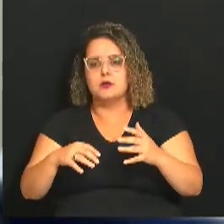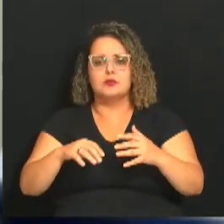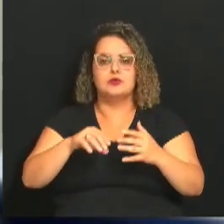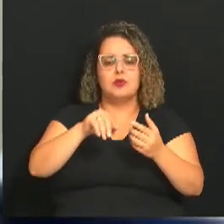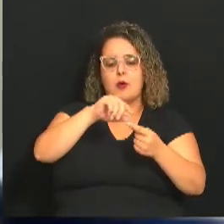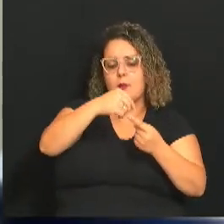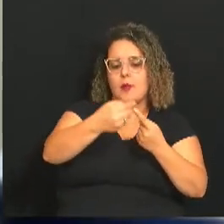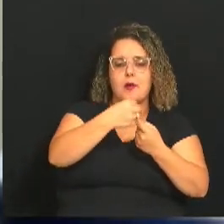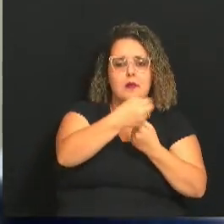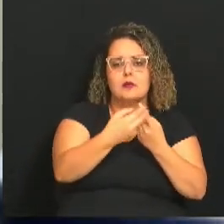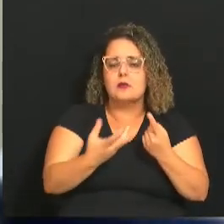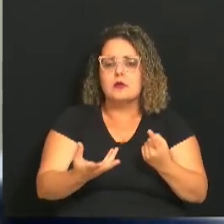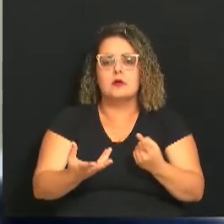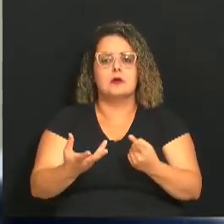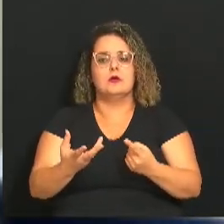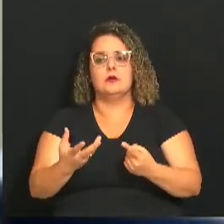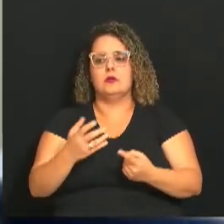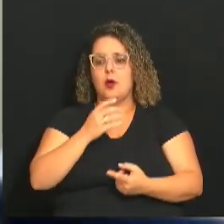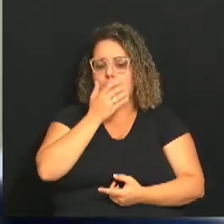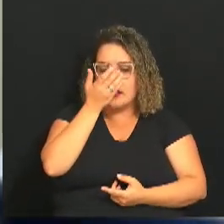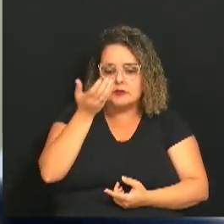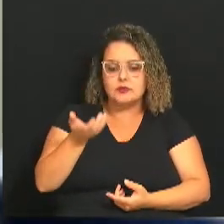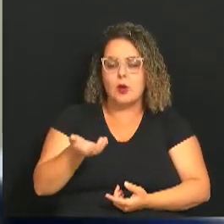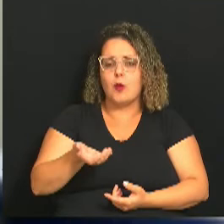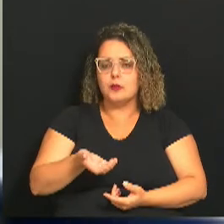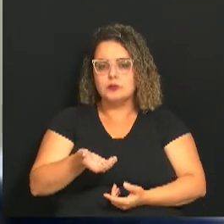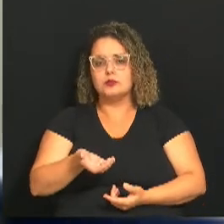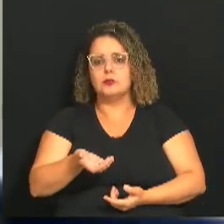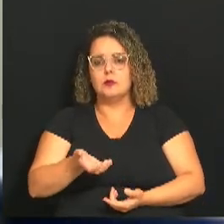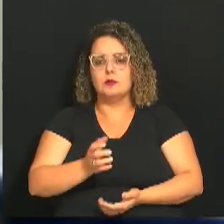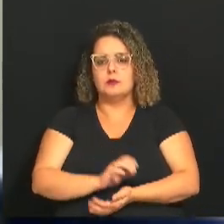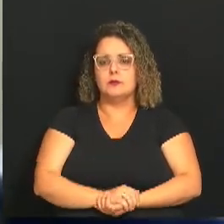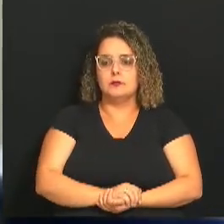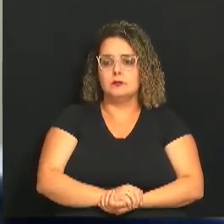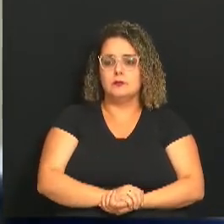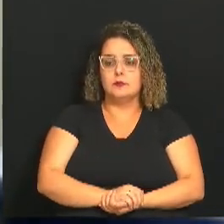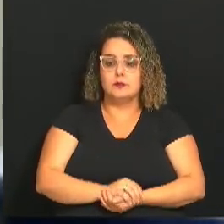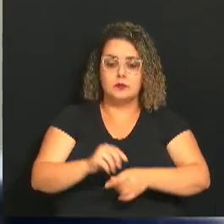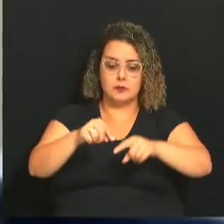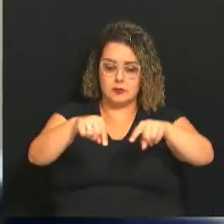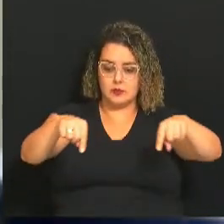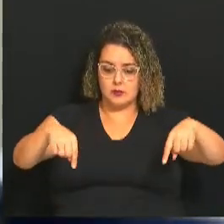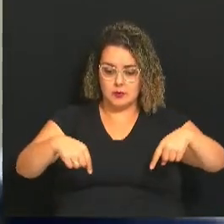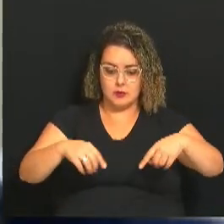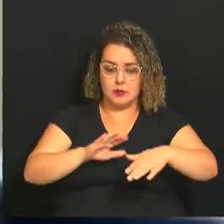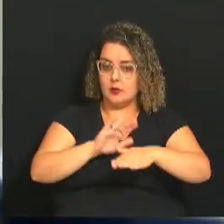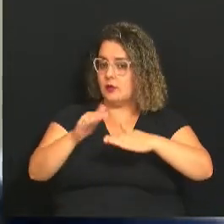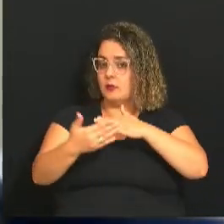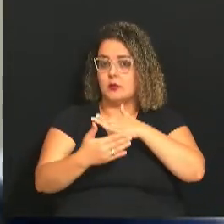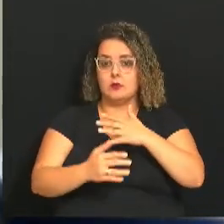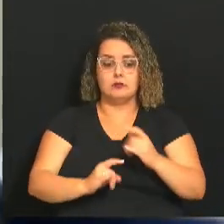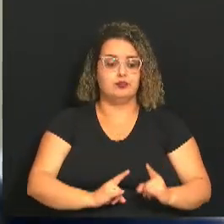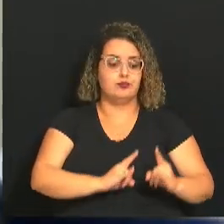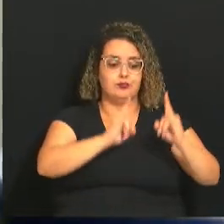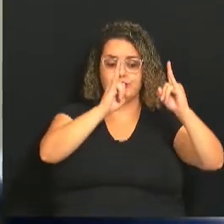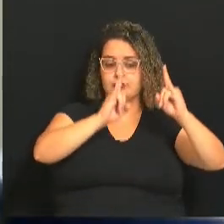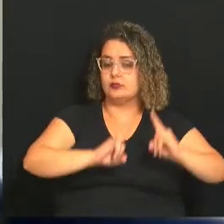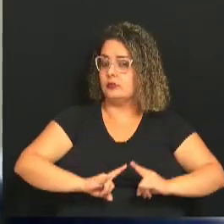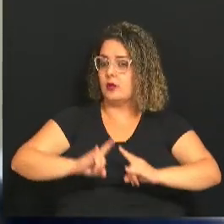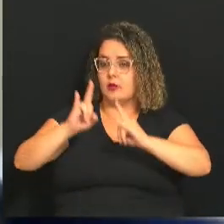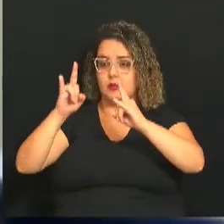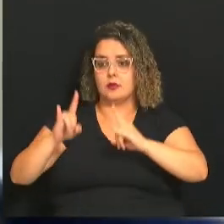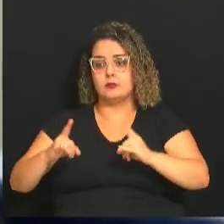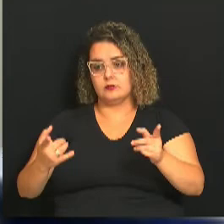era esse o perfil do bairro, né? E daí esse bairro ele virou o quê? Prédios, né? Então quase que a totalidade, apesar da